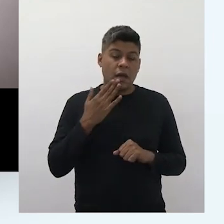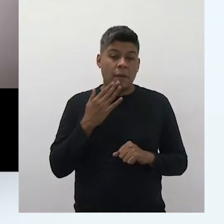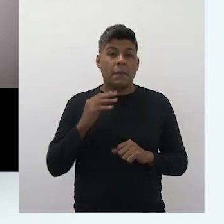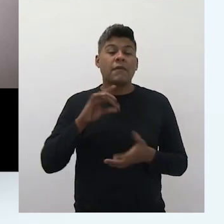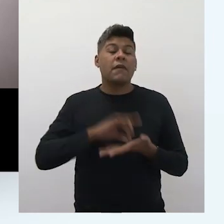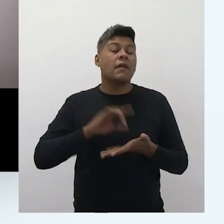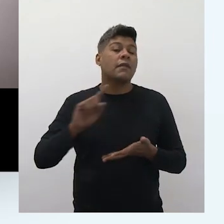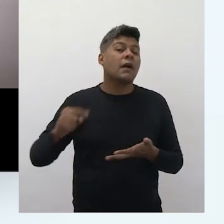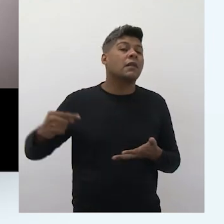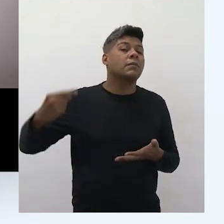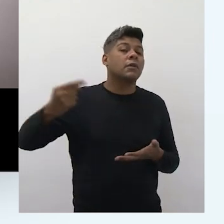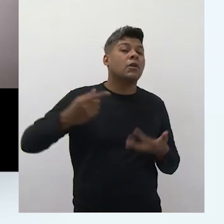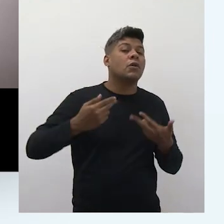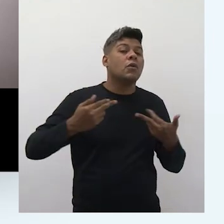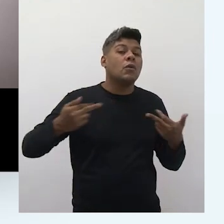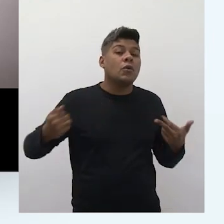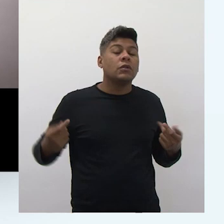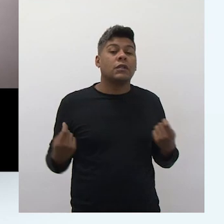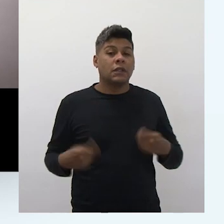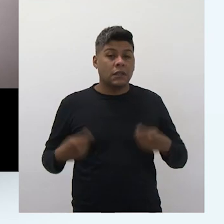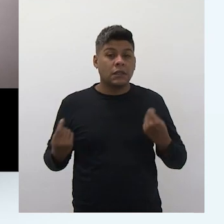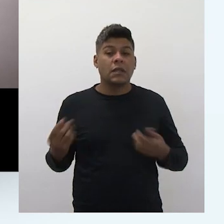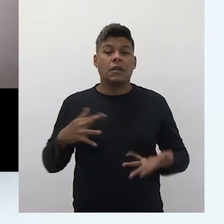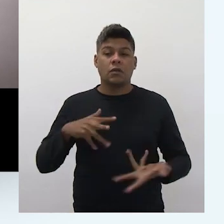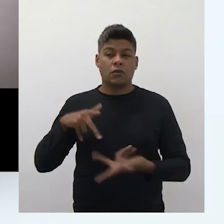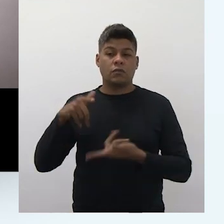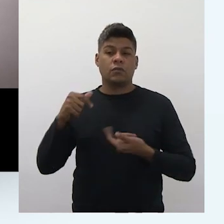pós-verdade, algo tão necessário no mundo atual.